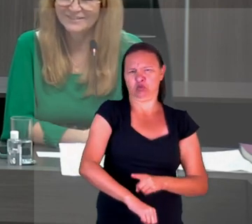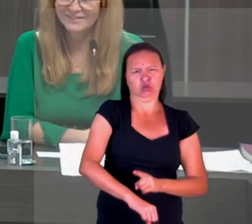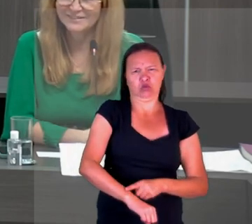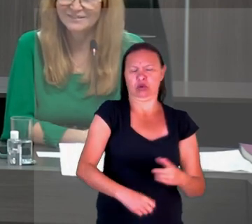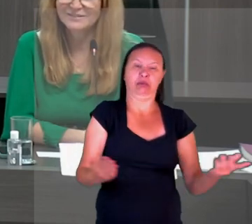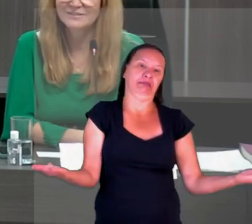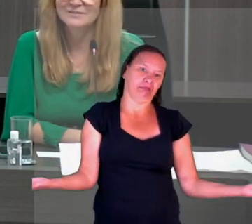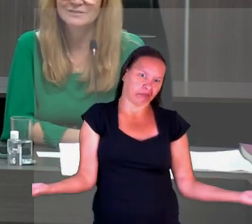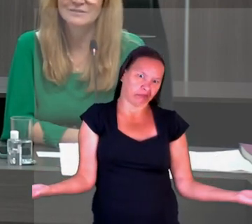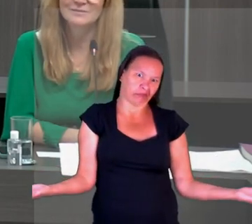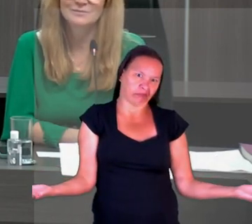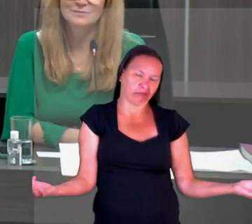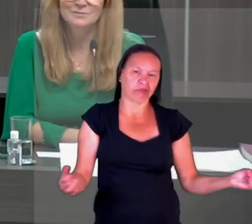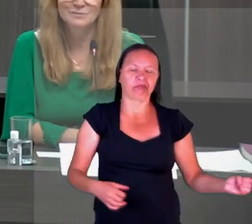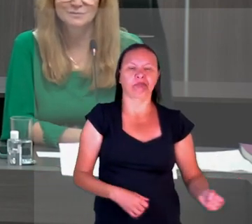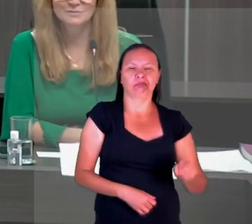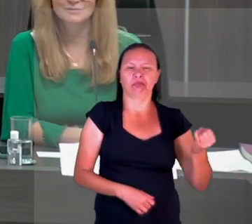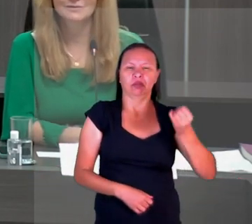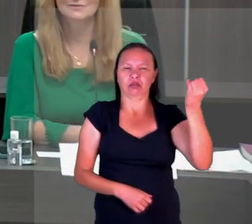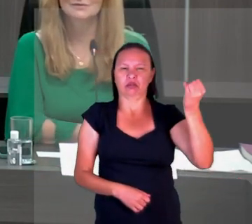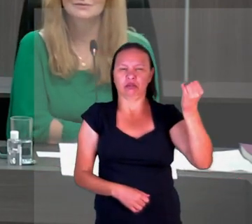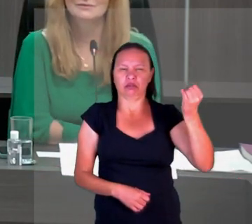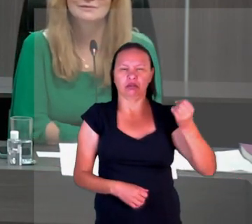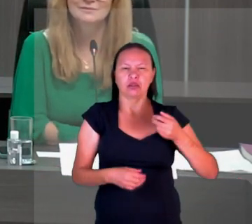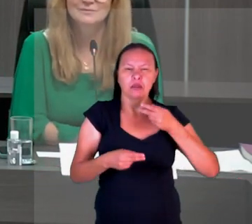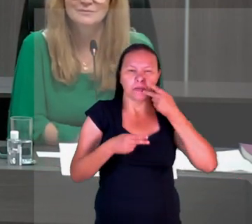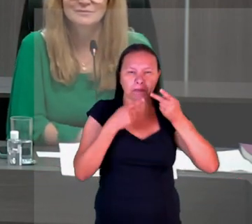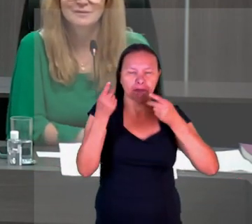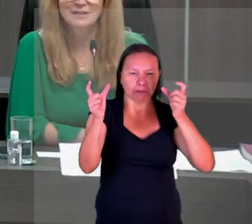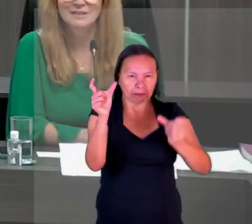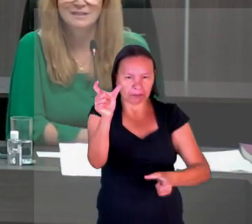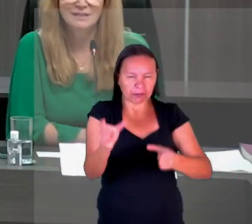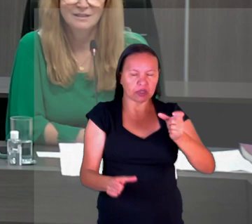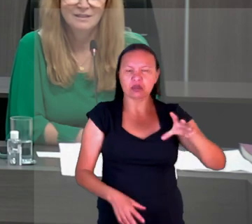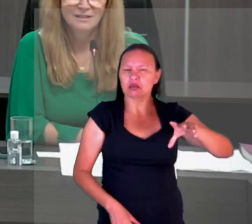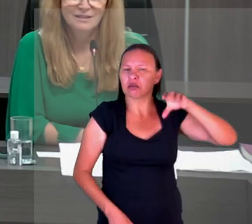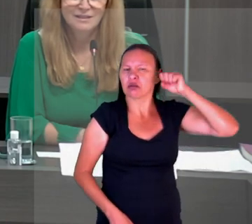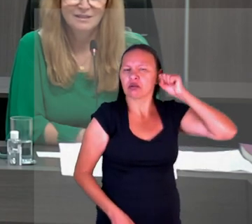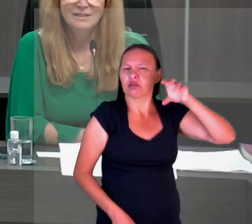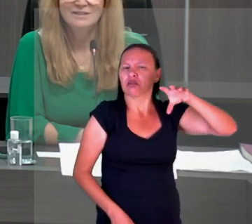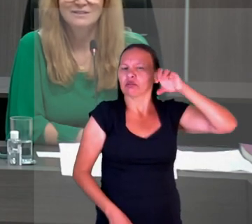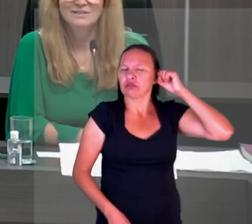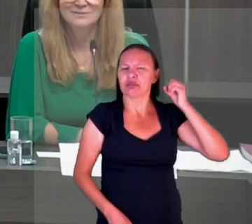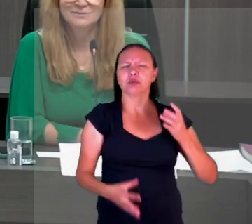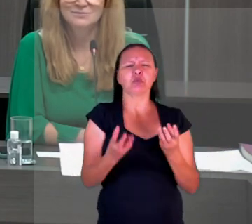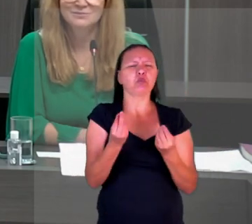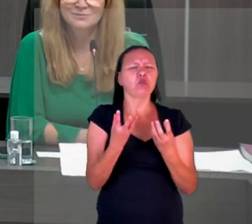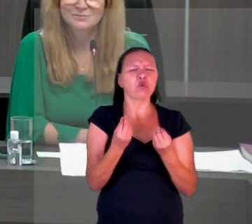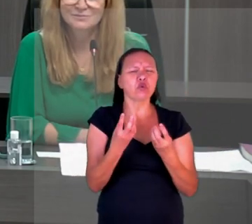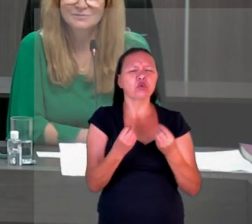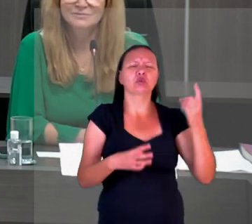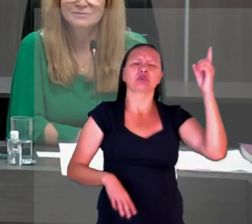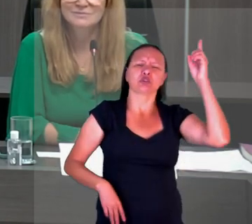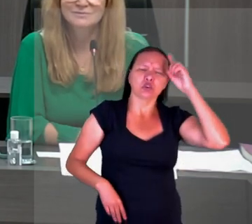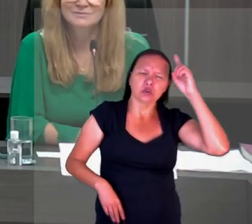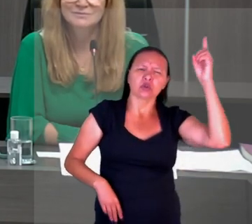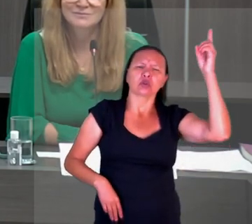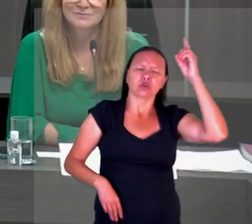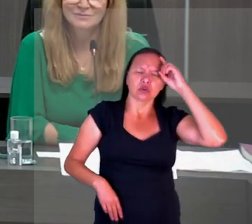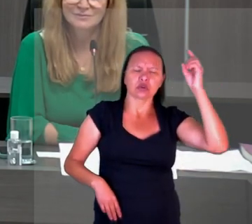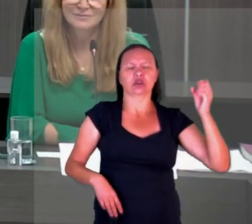principalmente de pessoas que a gente poderia ouvir o dia inteiro e que tem tanto tanta coisa né pra